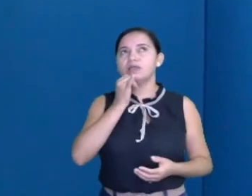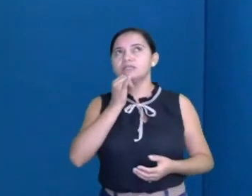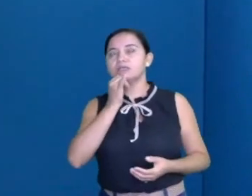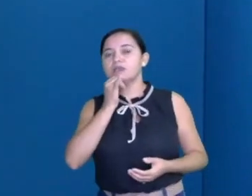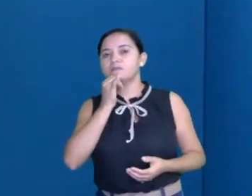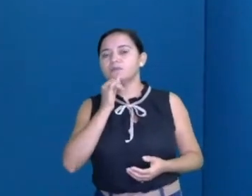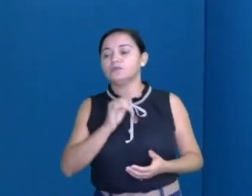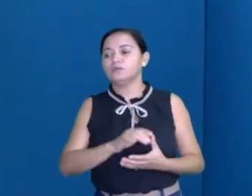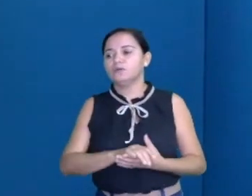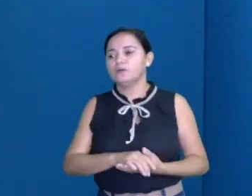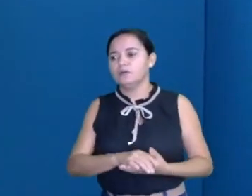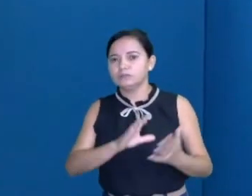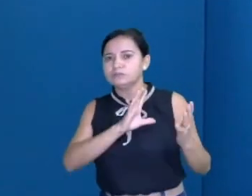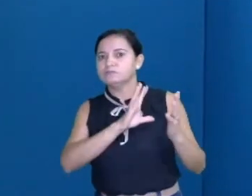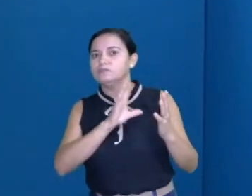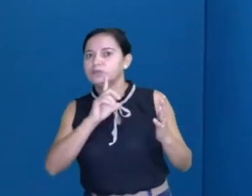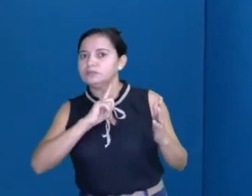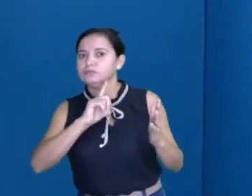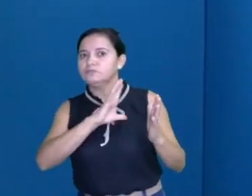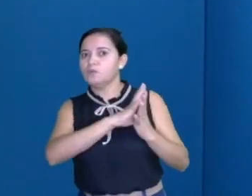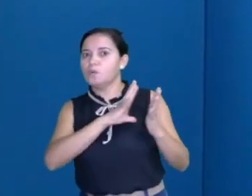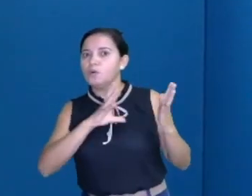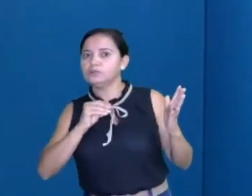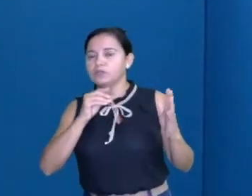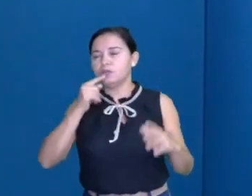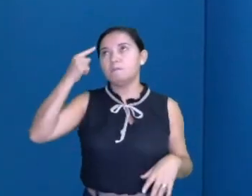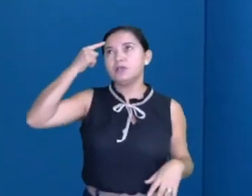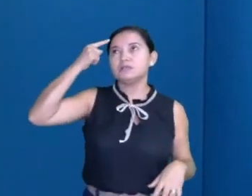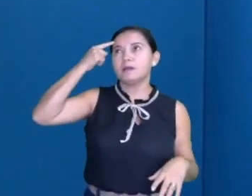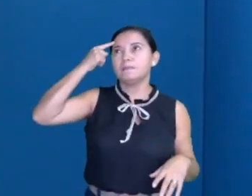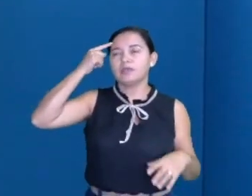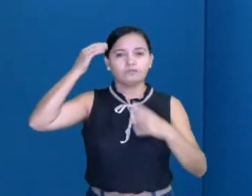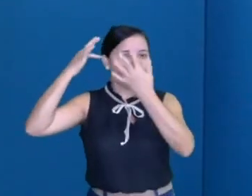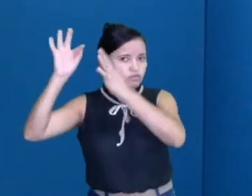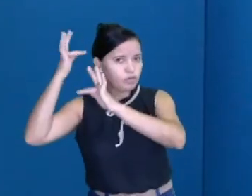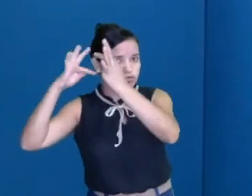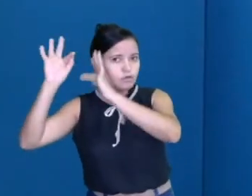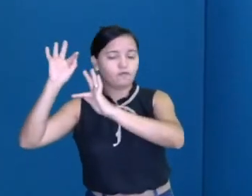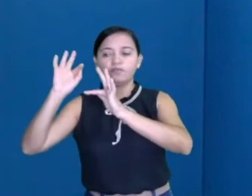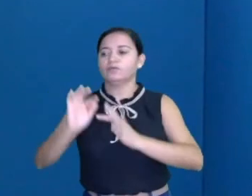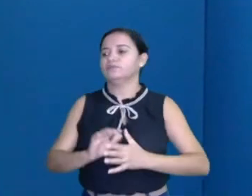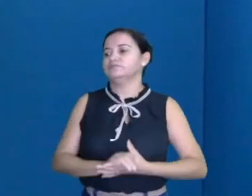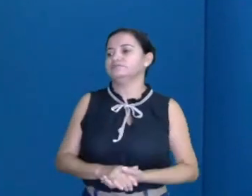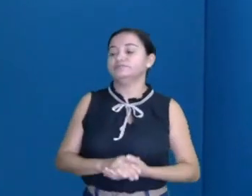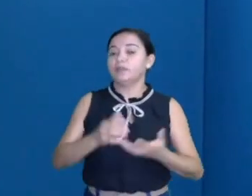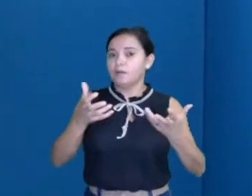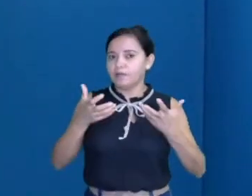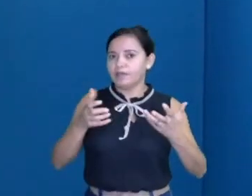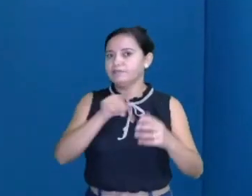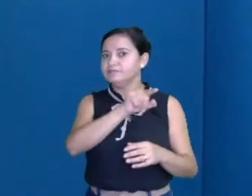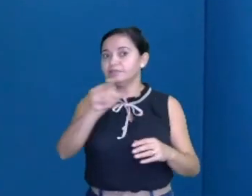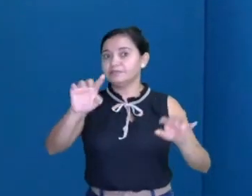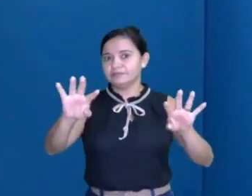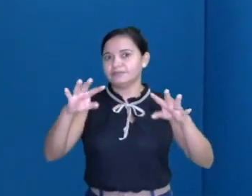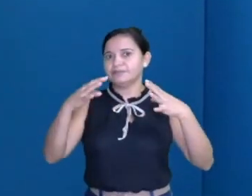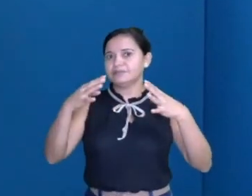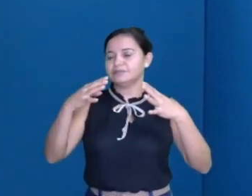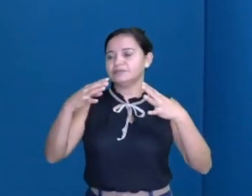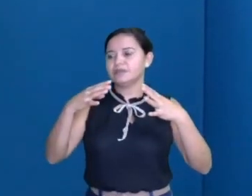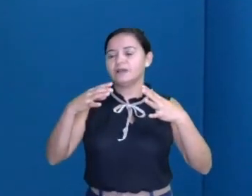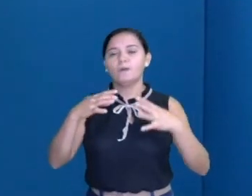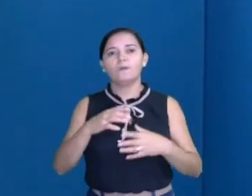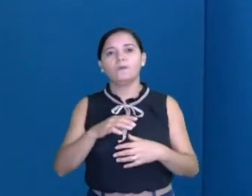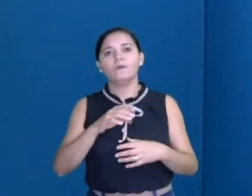Usou esse modelo, esse pensamento filosófico. E aí eu queria também chamar a atenção de vocês com relação a algo que